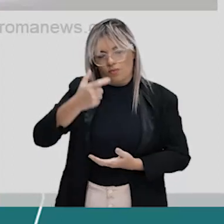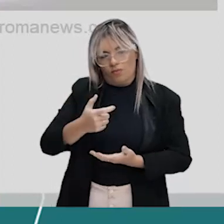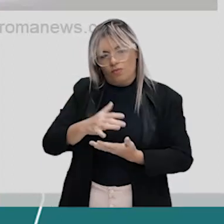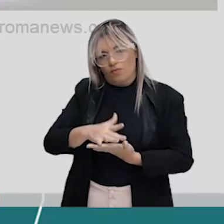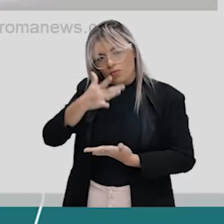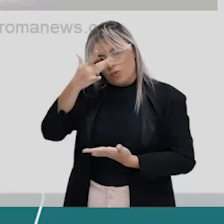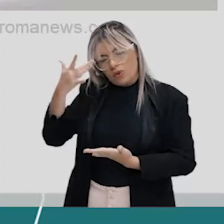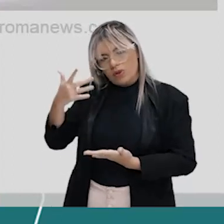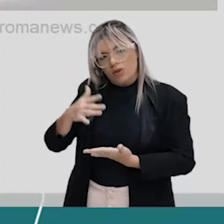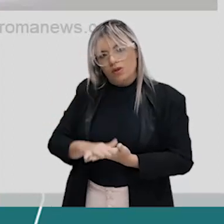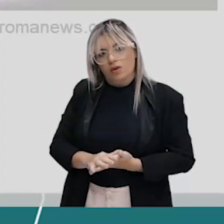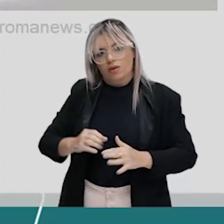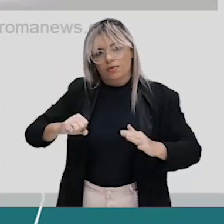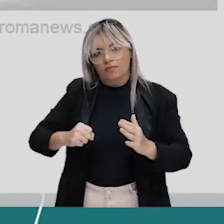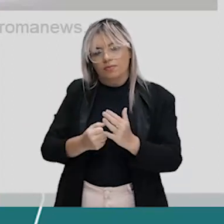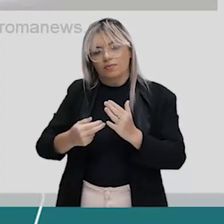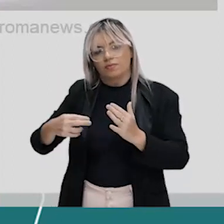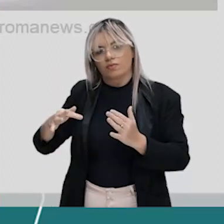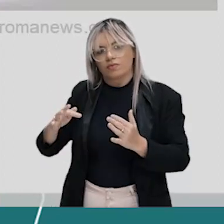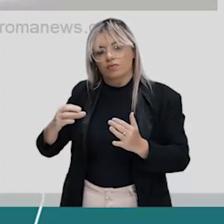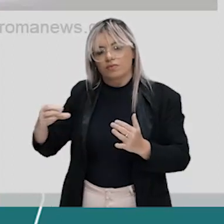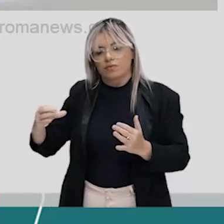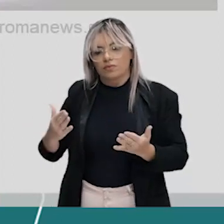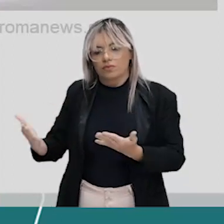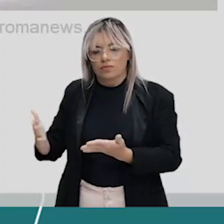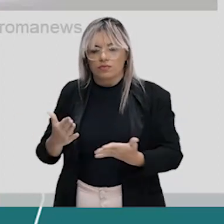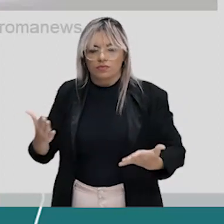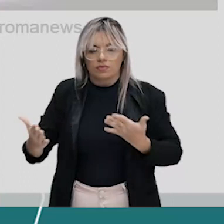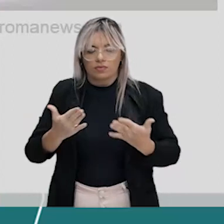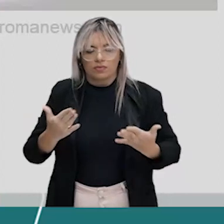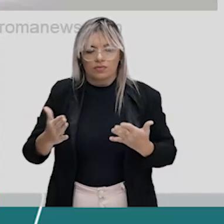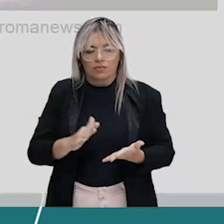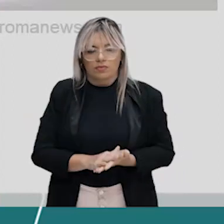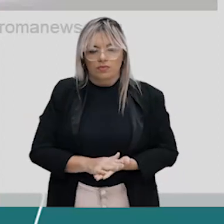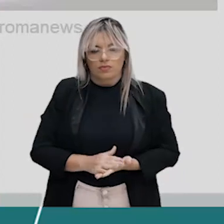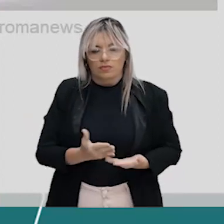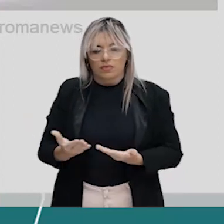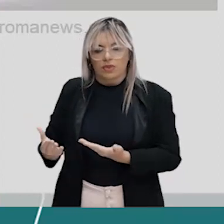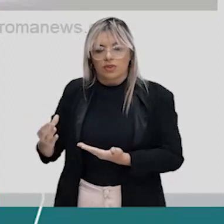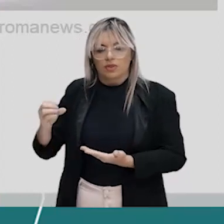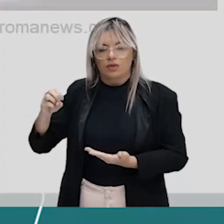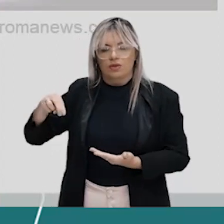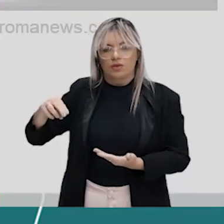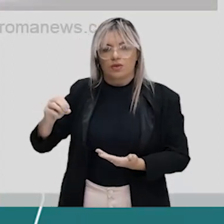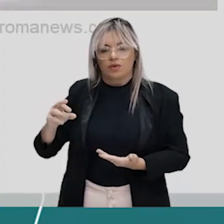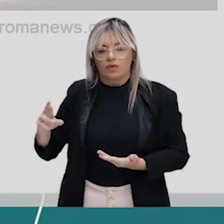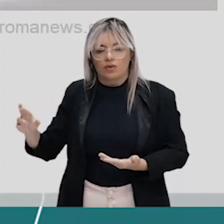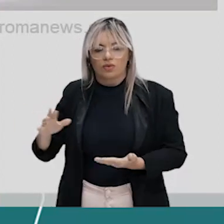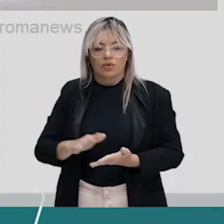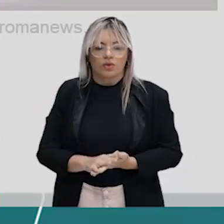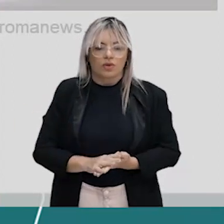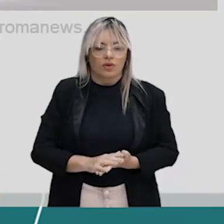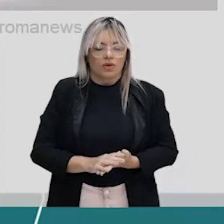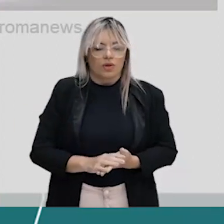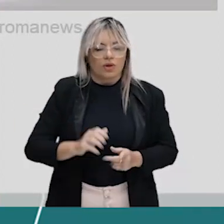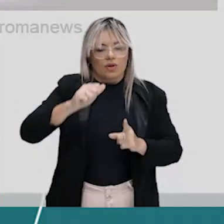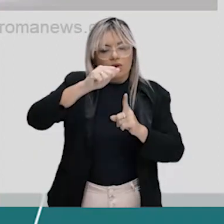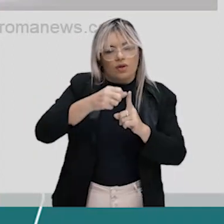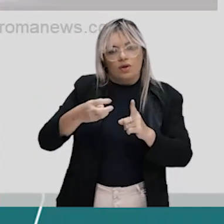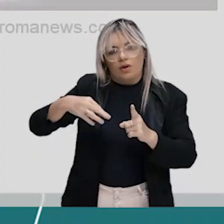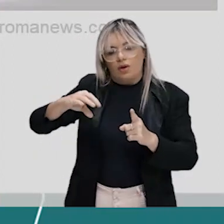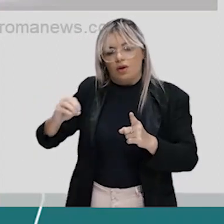UFC, para vocês compararem e olharem o preço, que é o Conor McGregor. Em maio de 2021,